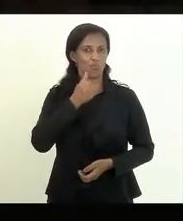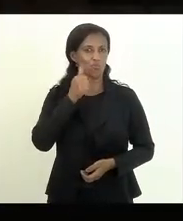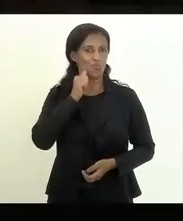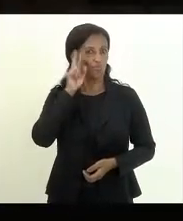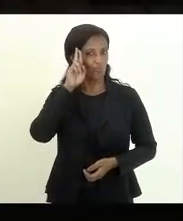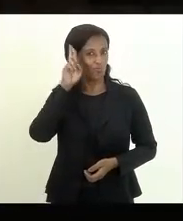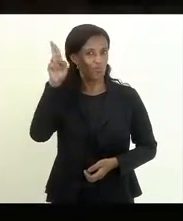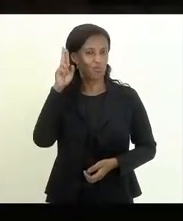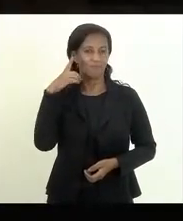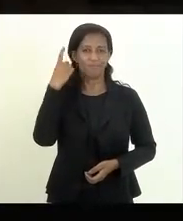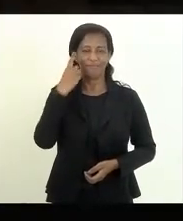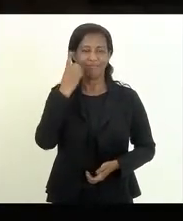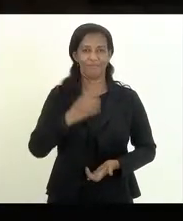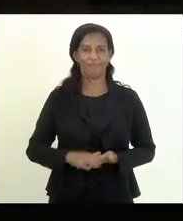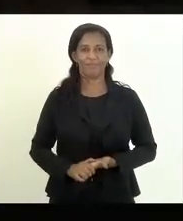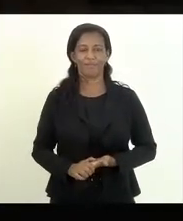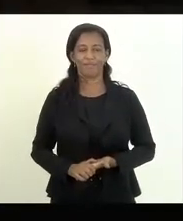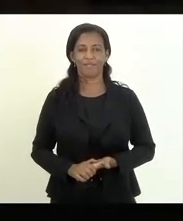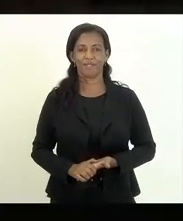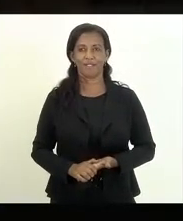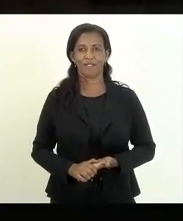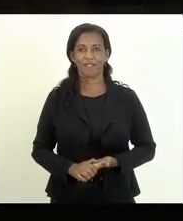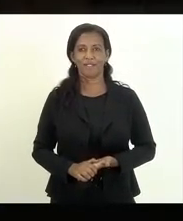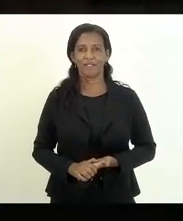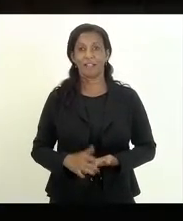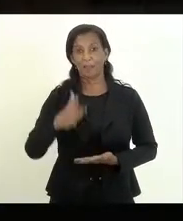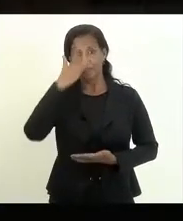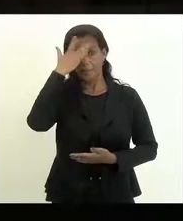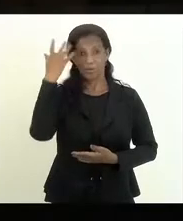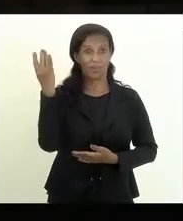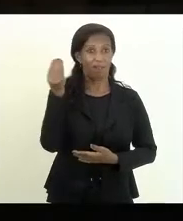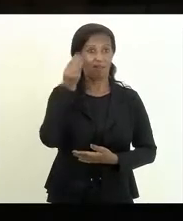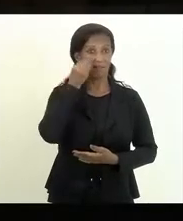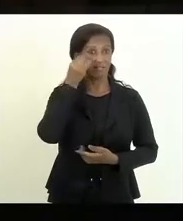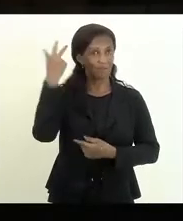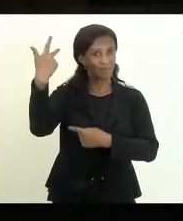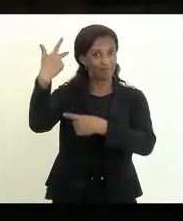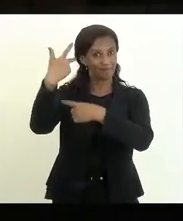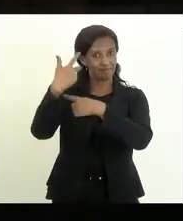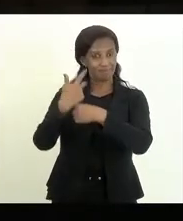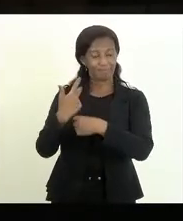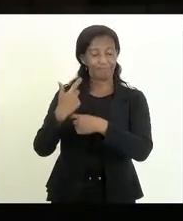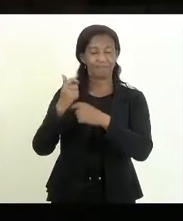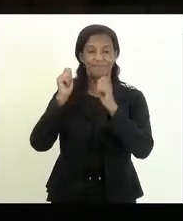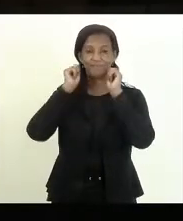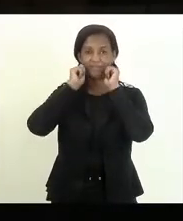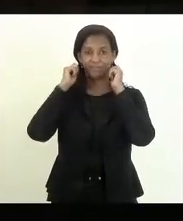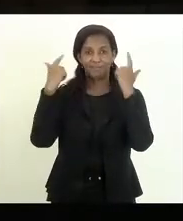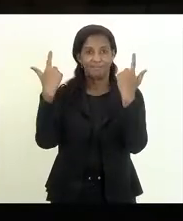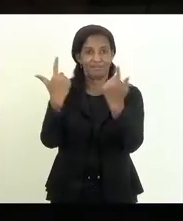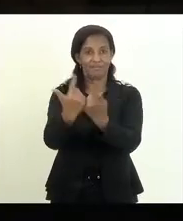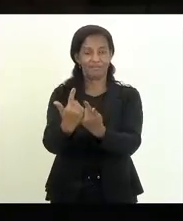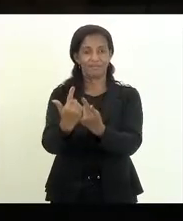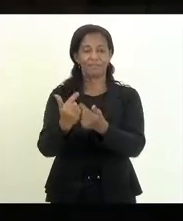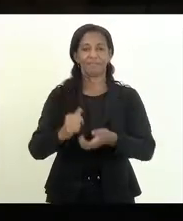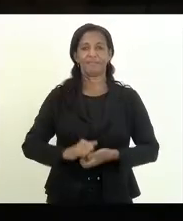senhores deputados e deputadas, aqueles que nos acompanham pelas redes, pela TV